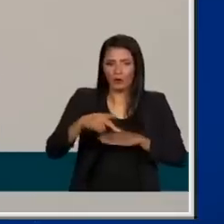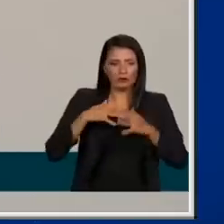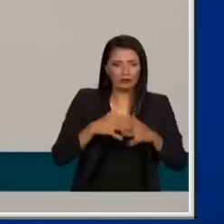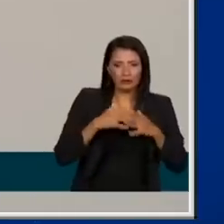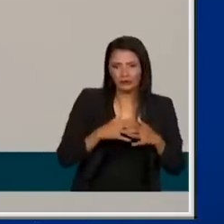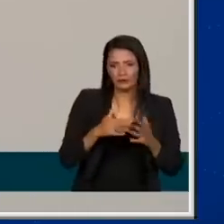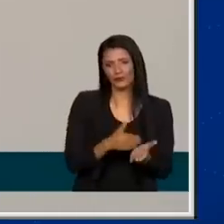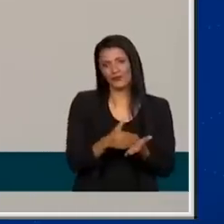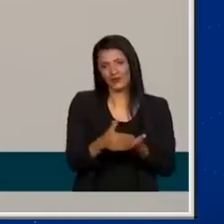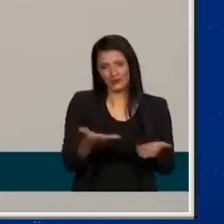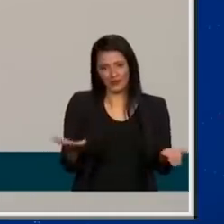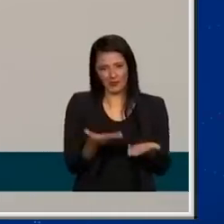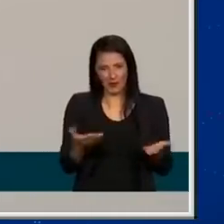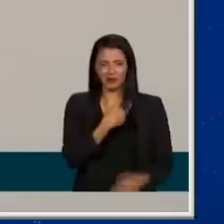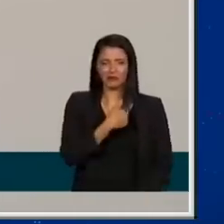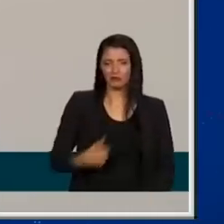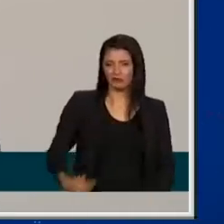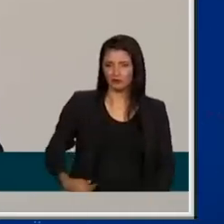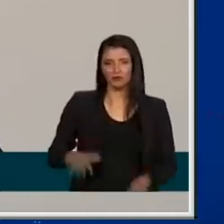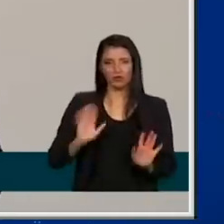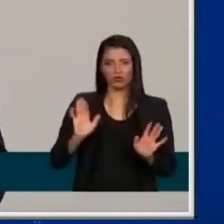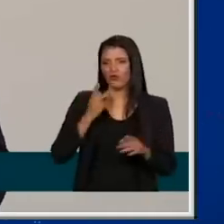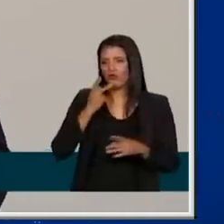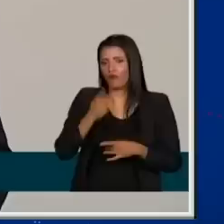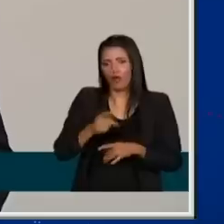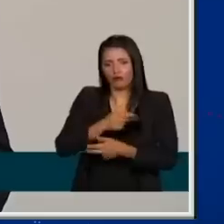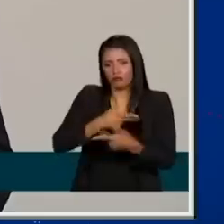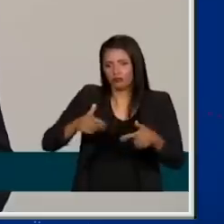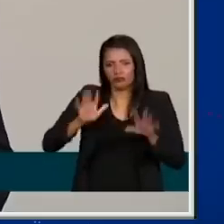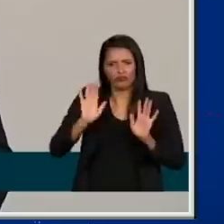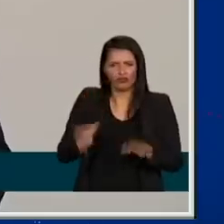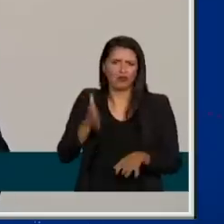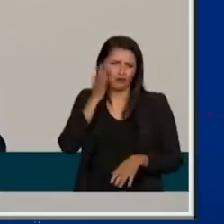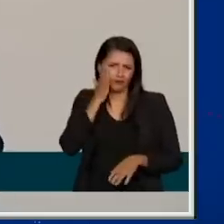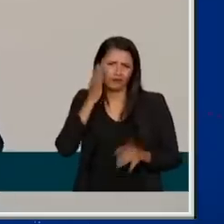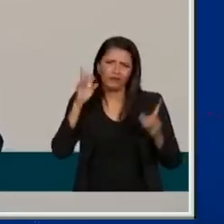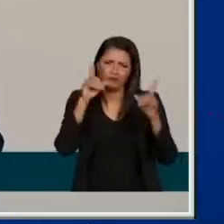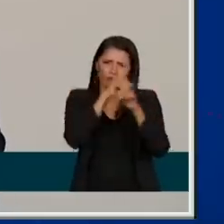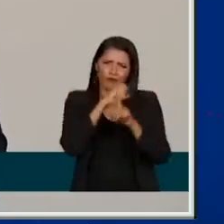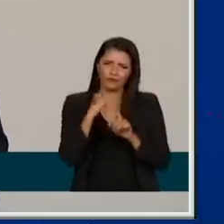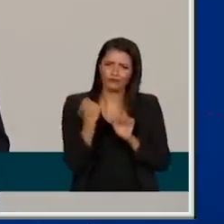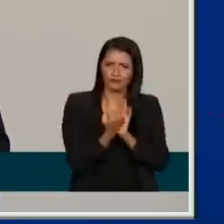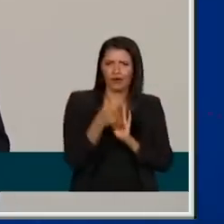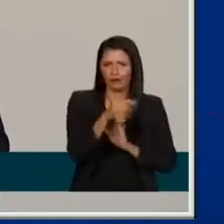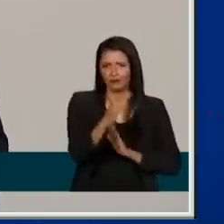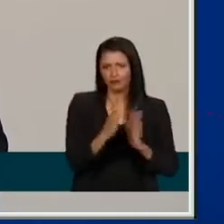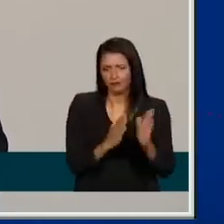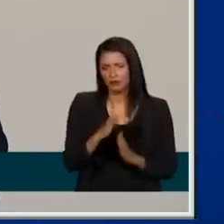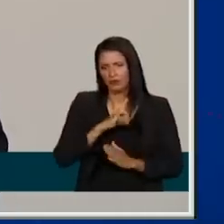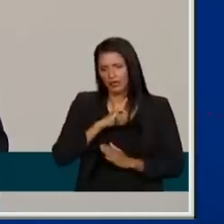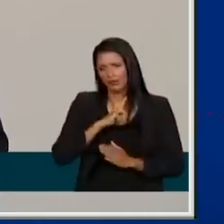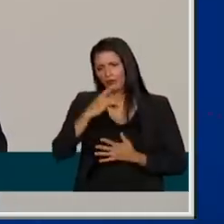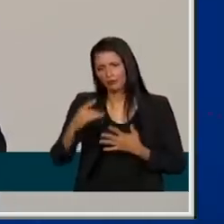tentando levar para 4 mil reais e também para a saúde porque não para de Segurança Pública né então acho que